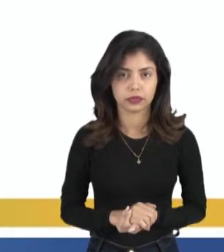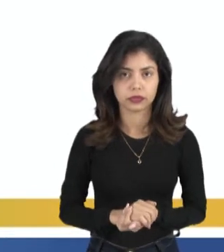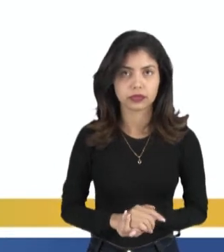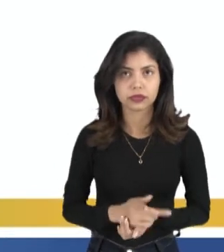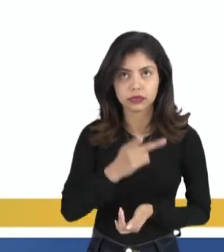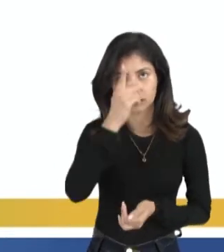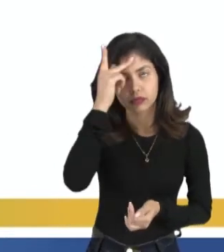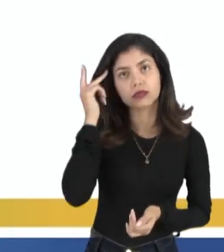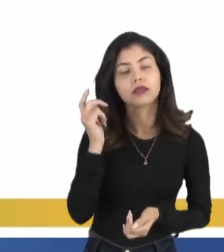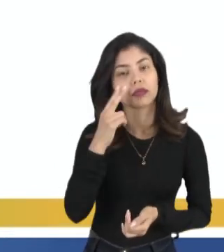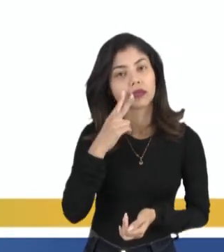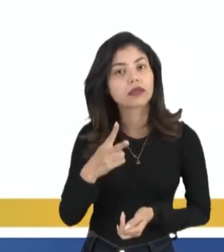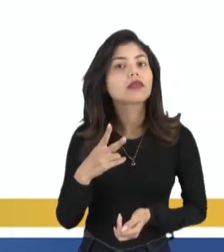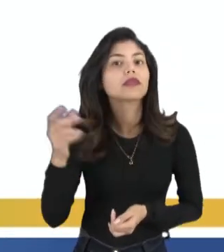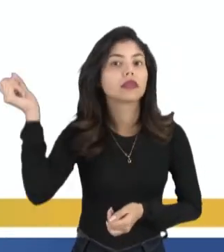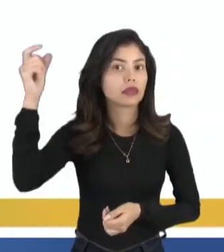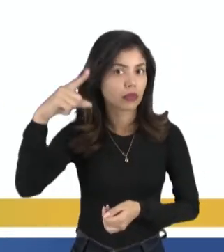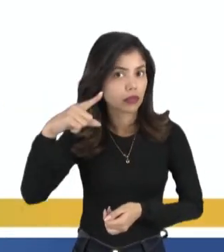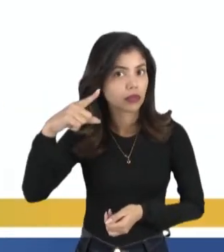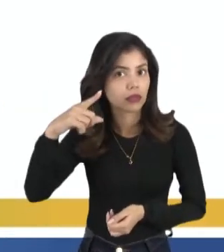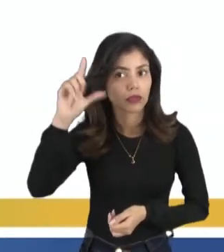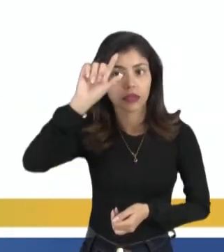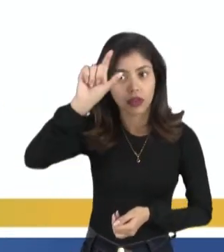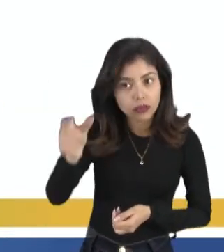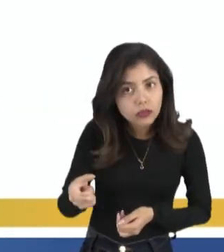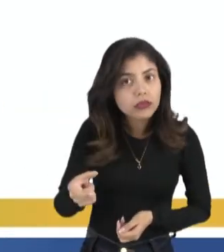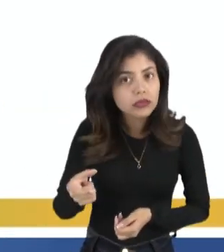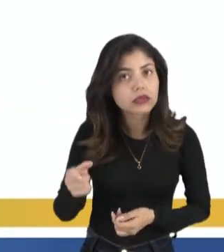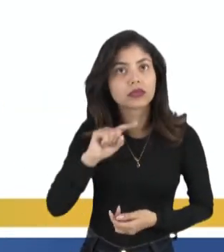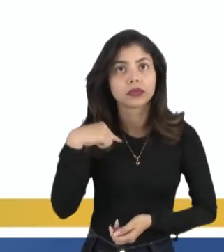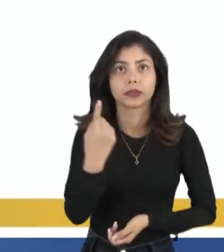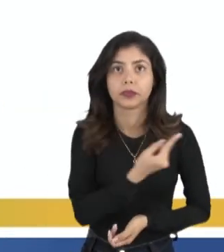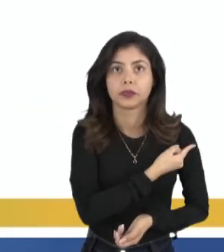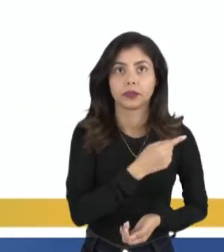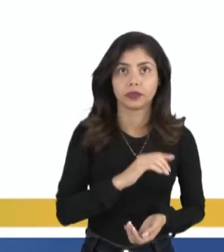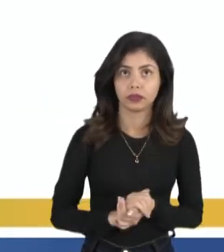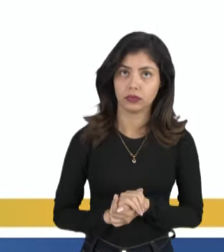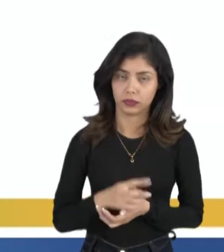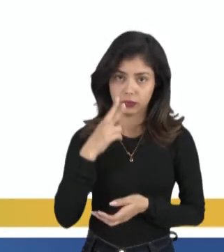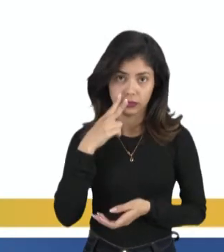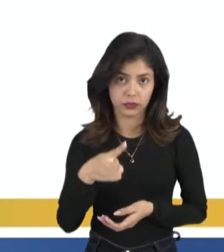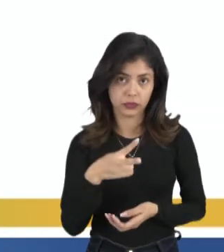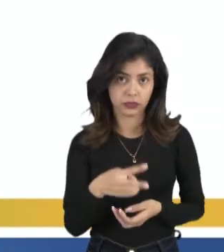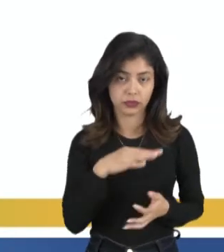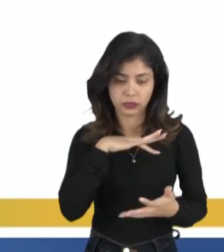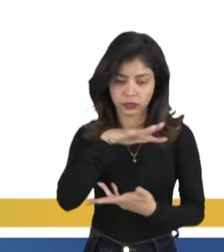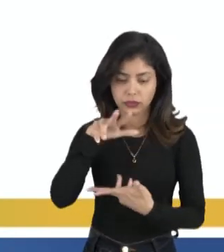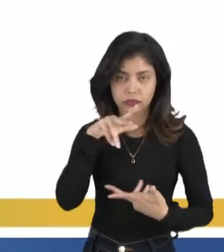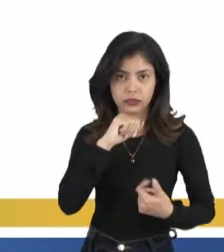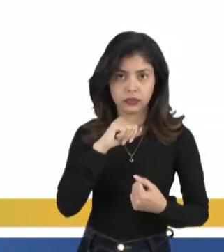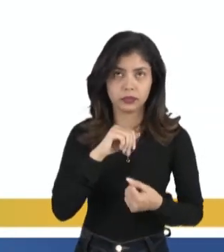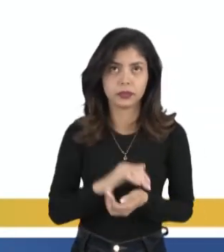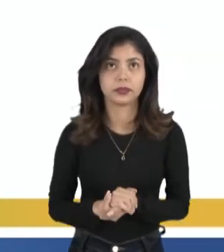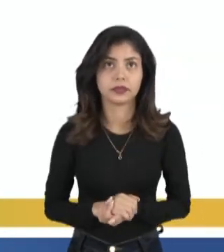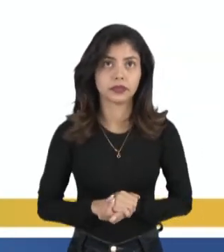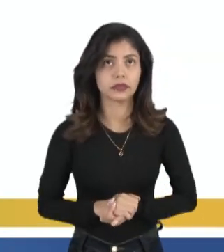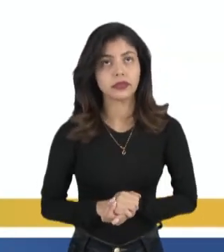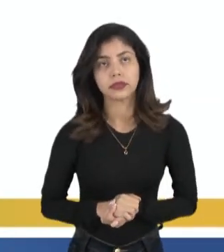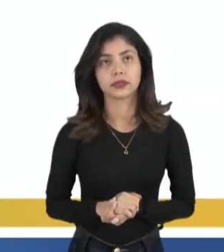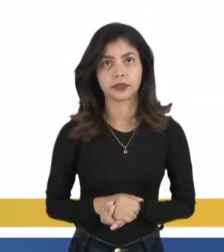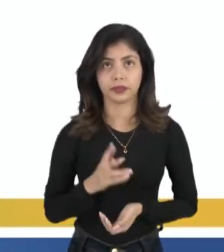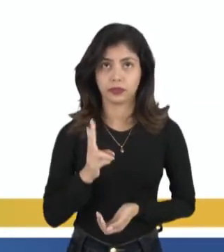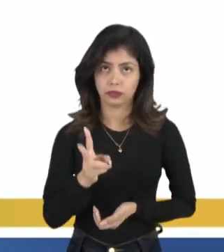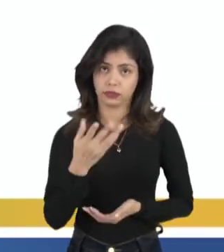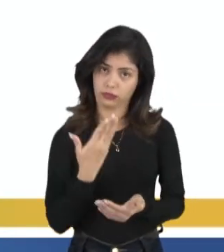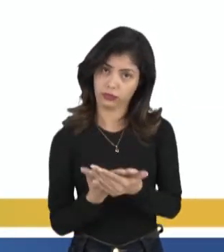as pessoas vistas aqui da Lua, tá? A gente aqui classifica os eclipses vistos da Terra. Então vamos aqui